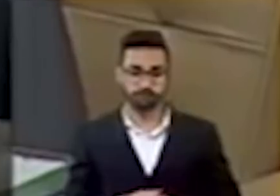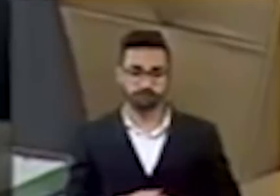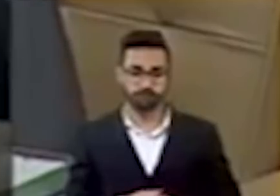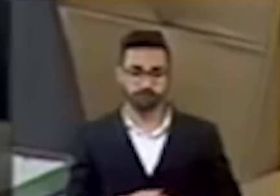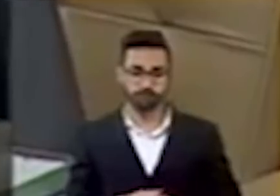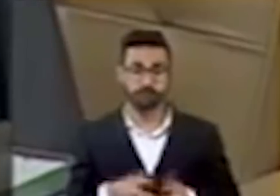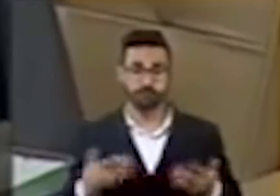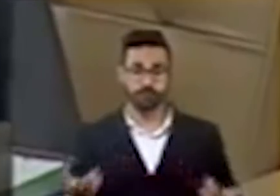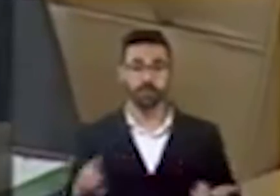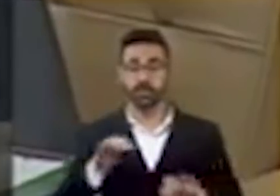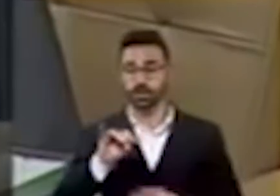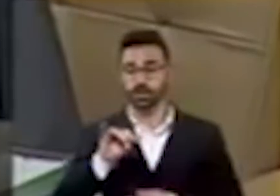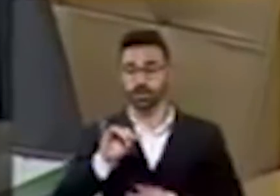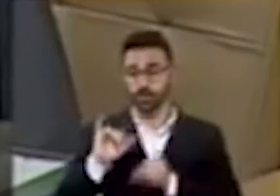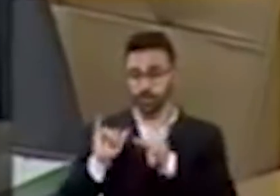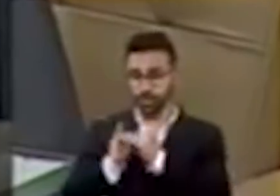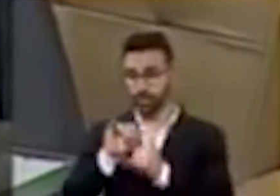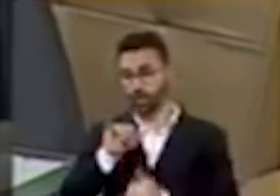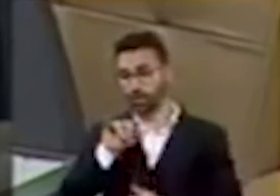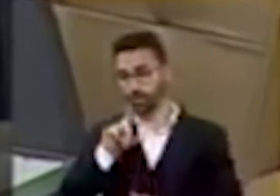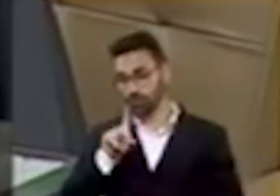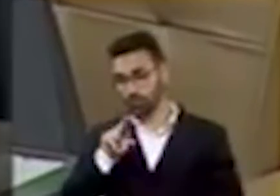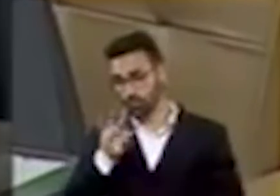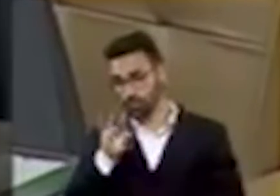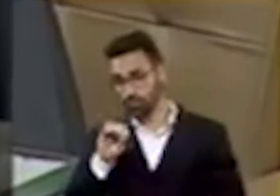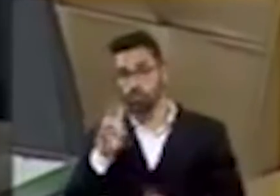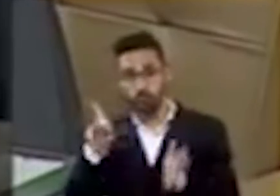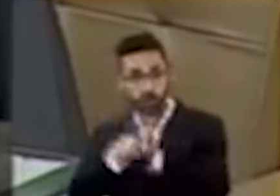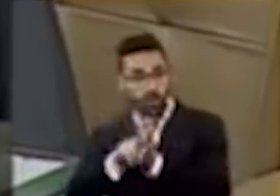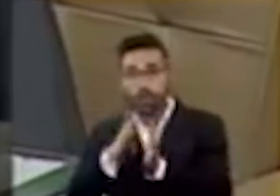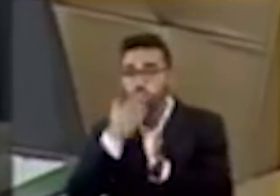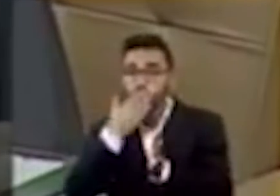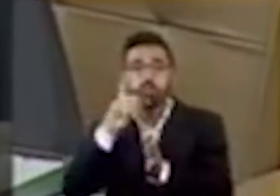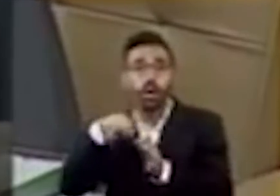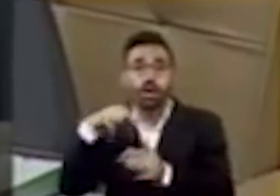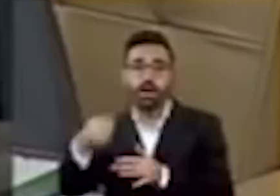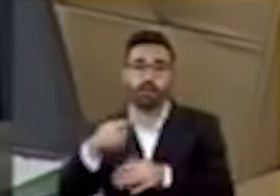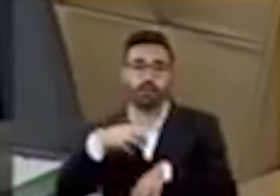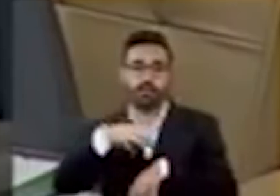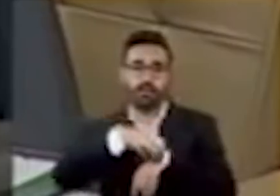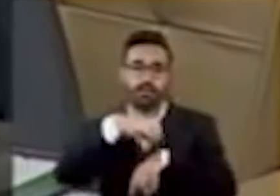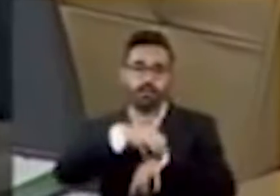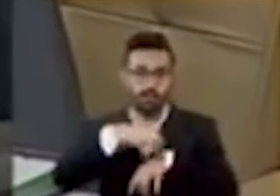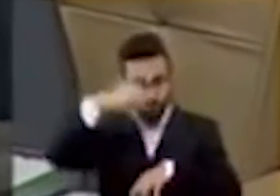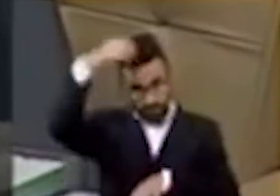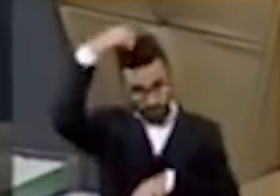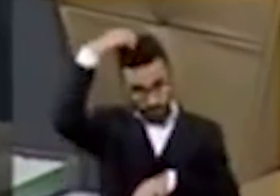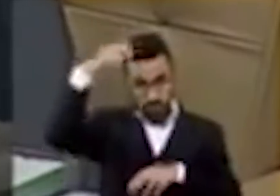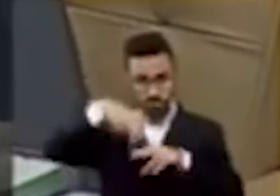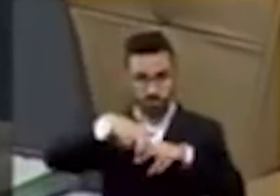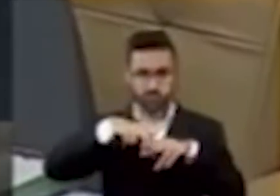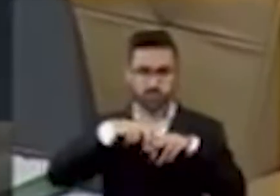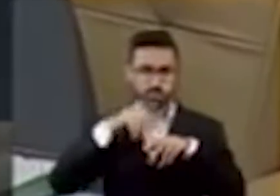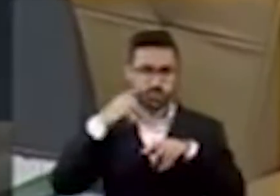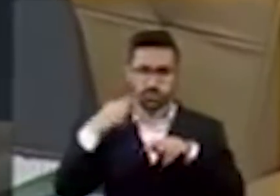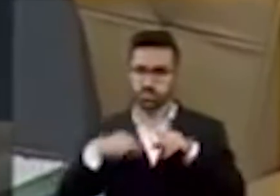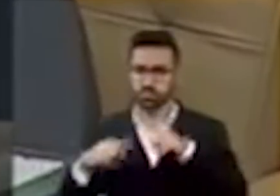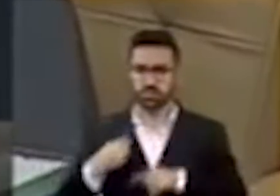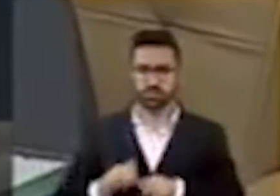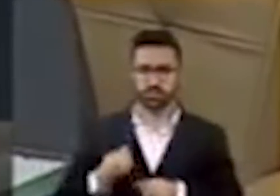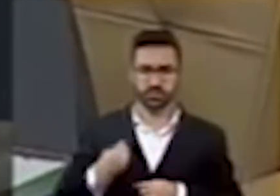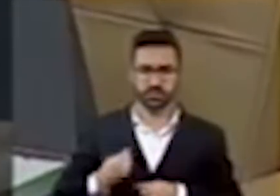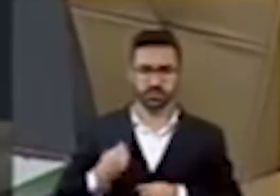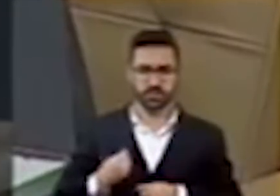afirmou-se que o indulto é uma instituição típica da monarquia e, nessa medida, incompatível sua